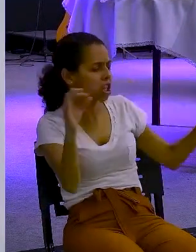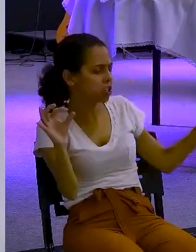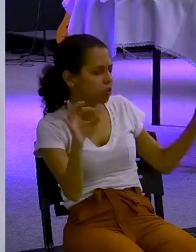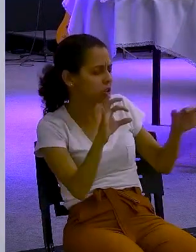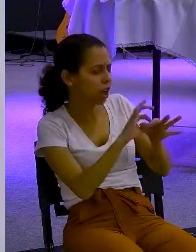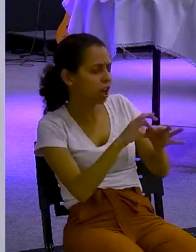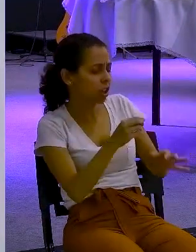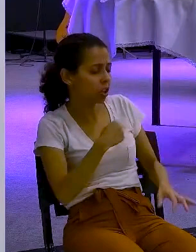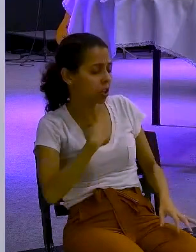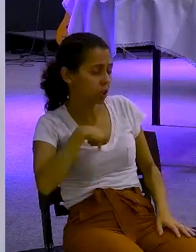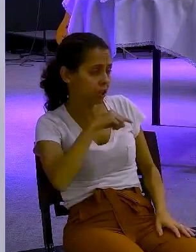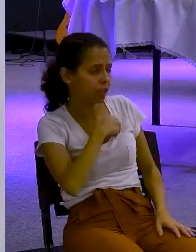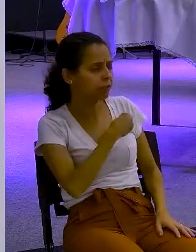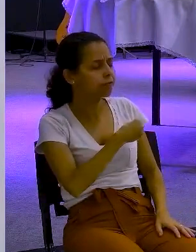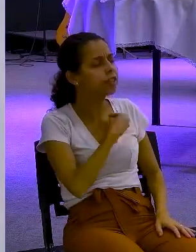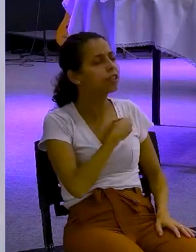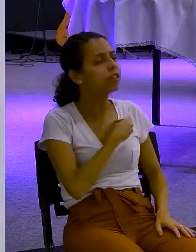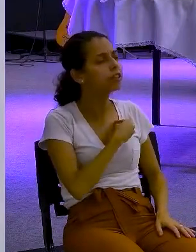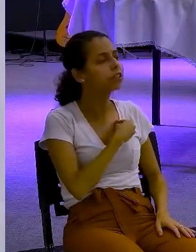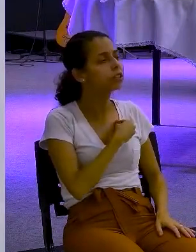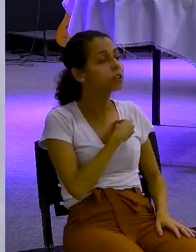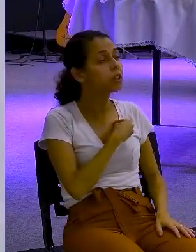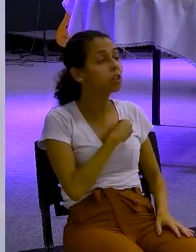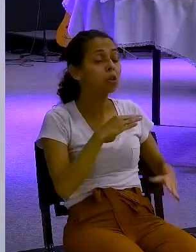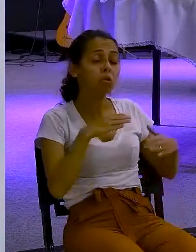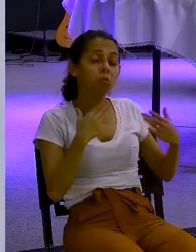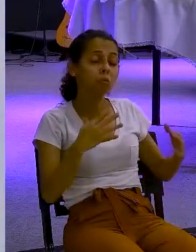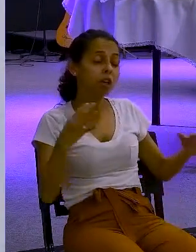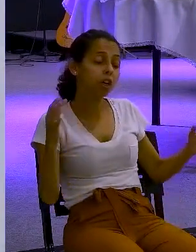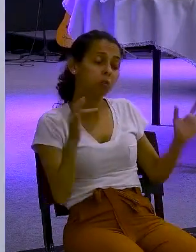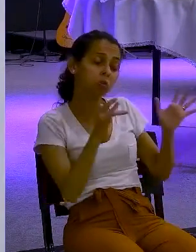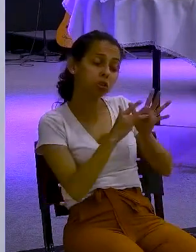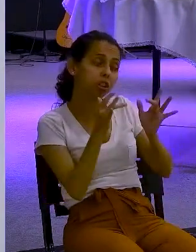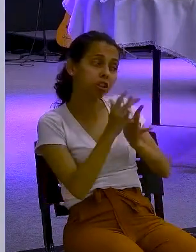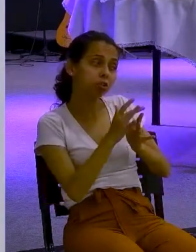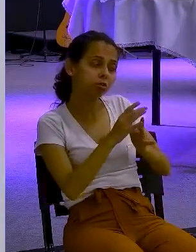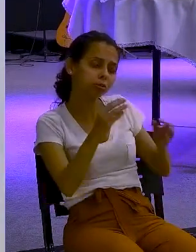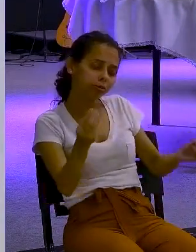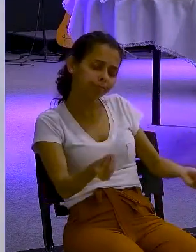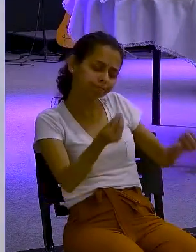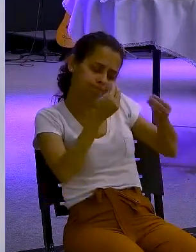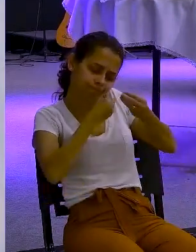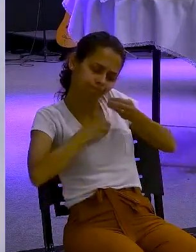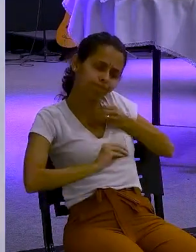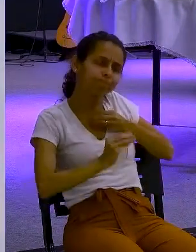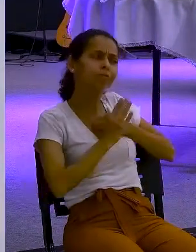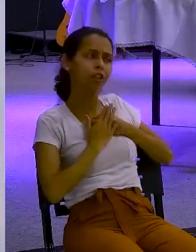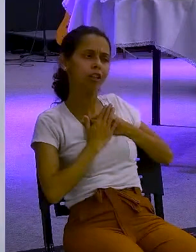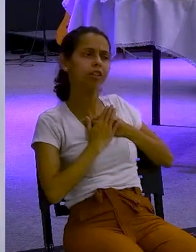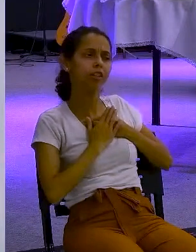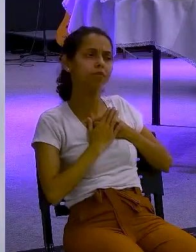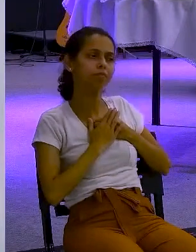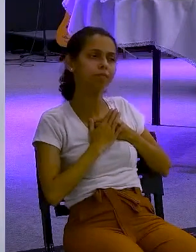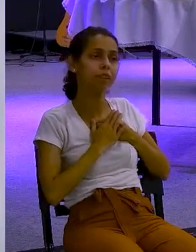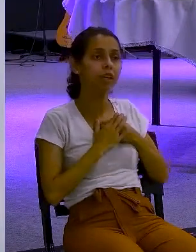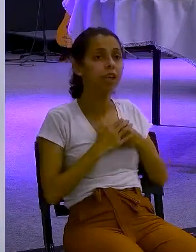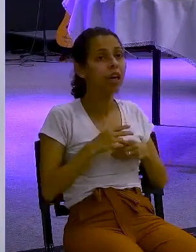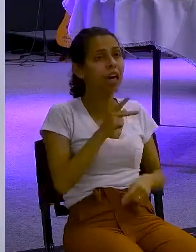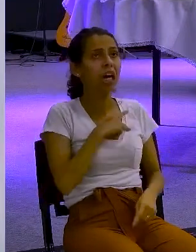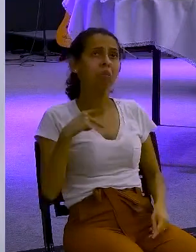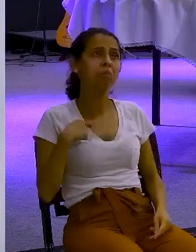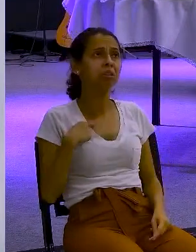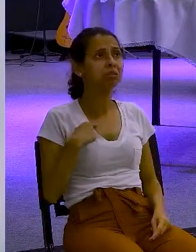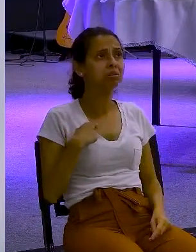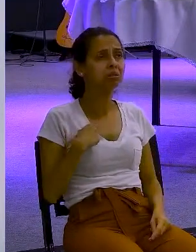presente em nossas vidas. Ah, pastor, eu não tenho alegria. Ah, pastor, as minhas decisões são sempre erradas. Ah, pastor, eu nunca